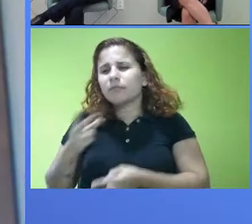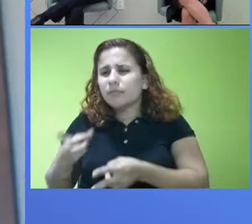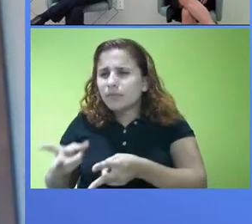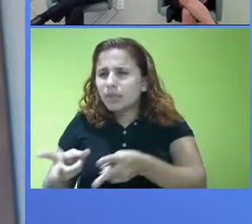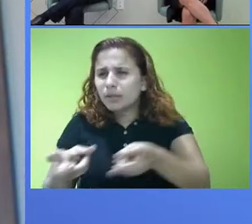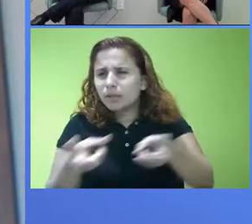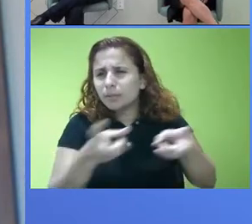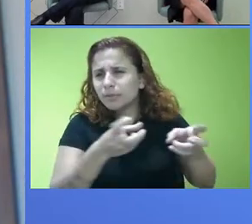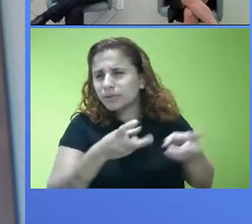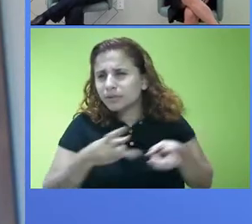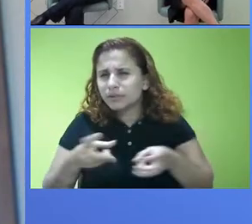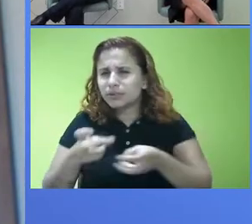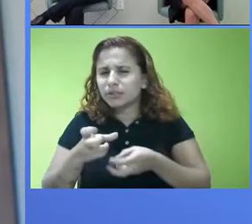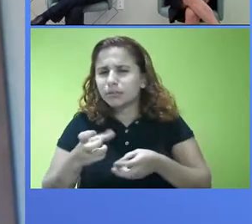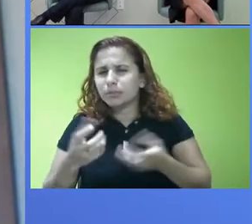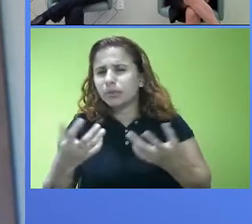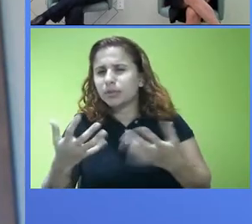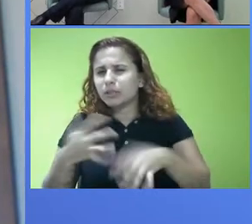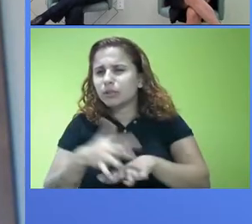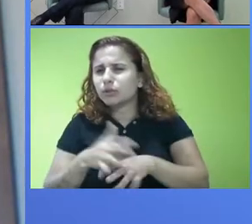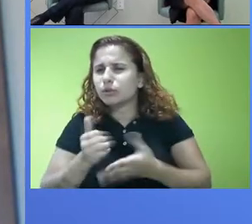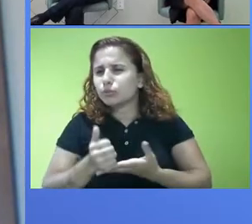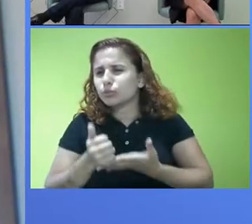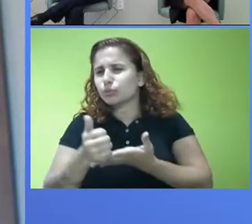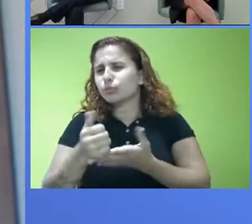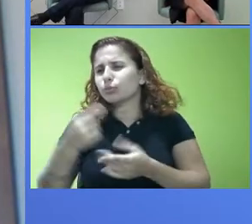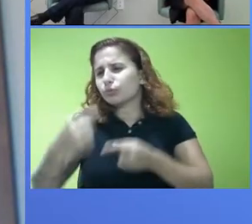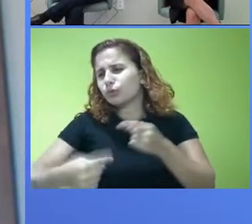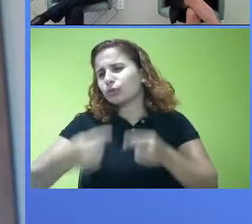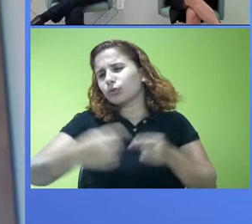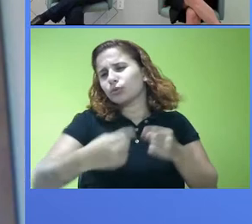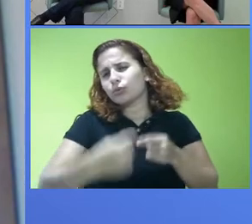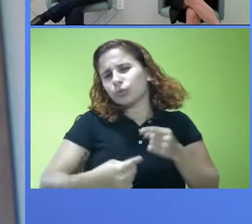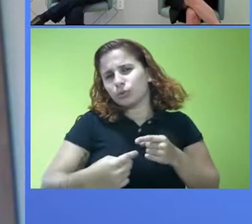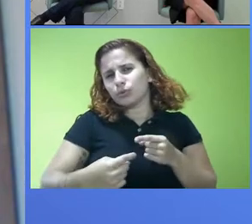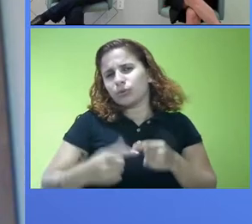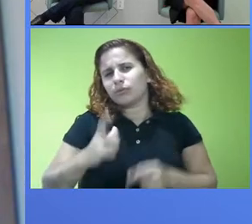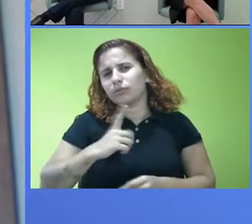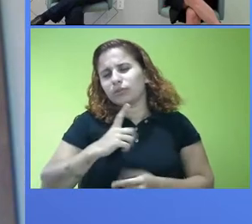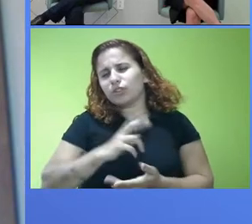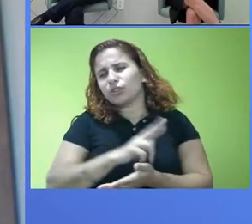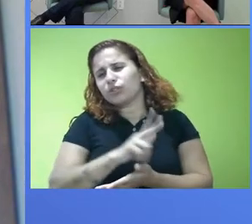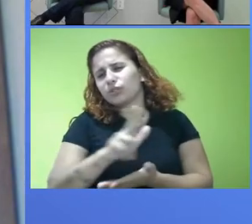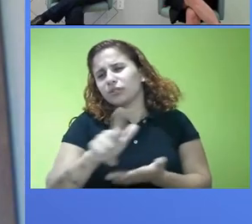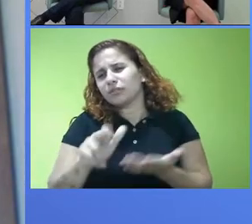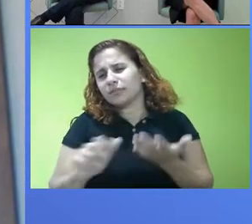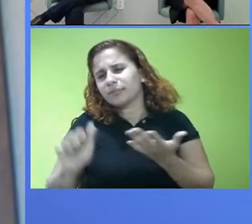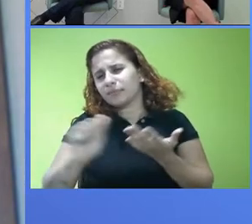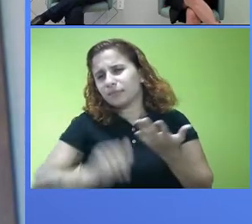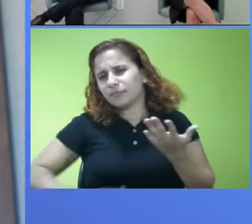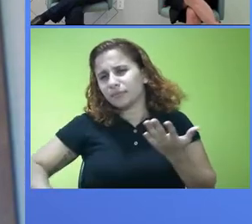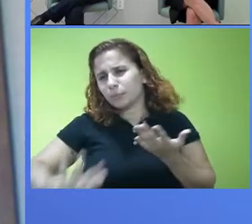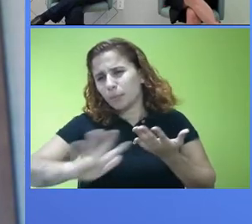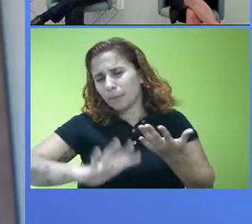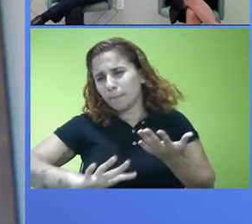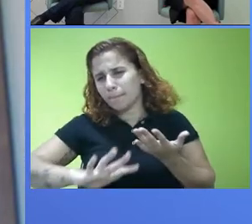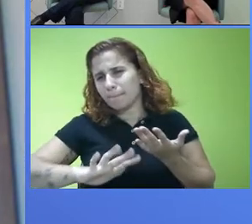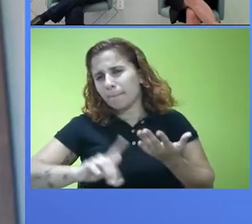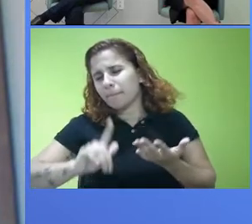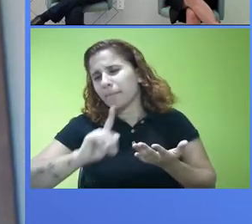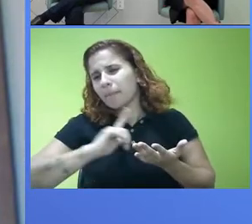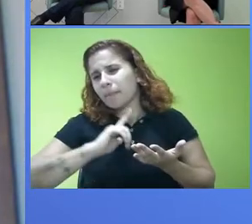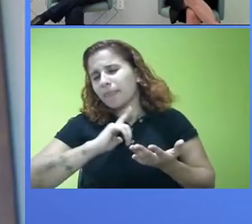De tensionar essa discussão em vários espaços. Nós criamos aqui, professor, um fundo que a gente chama de Fundo